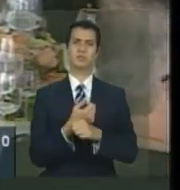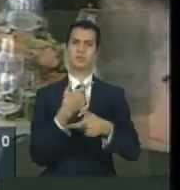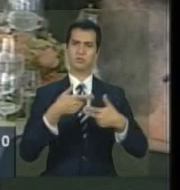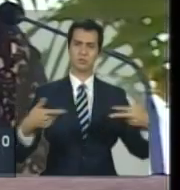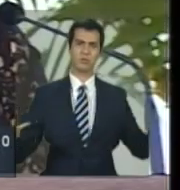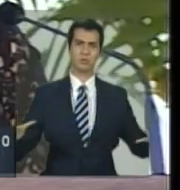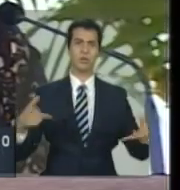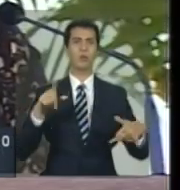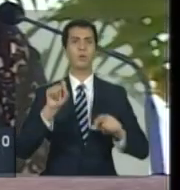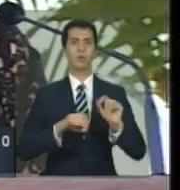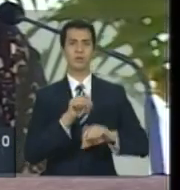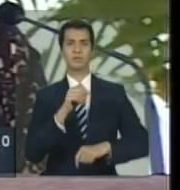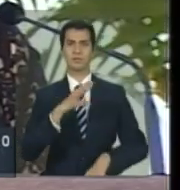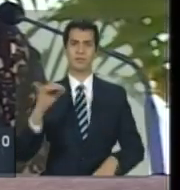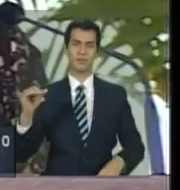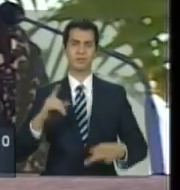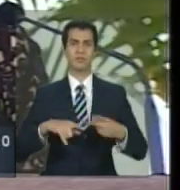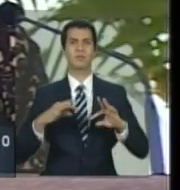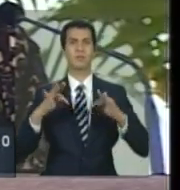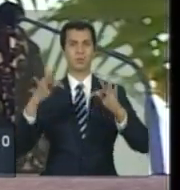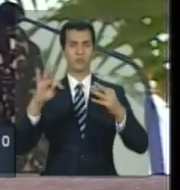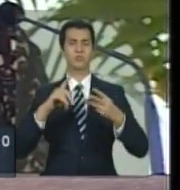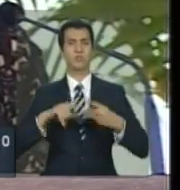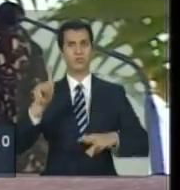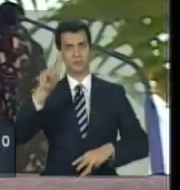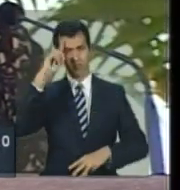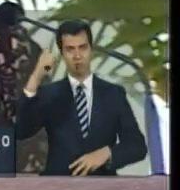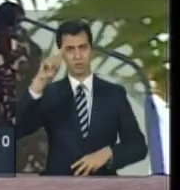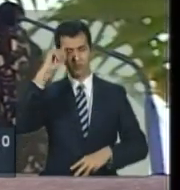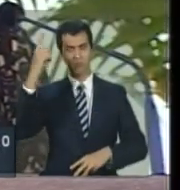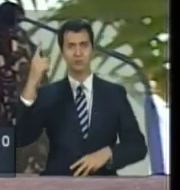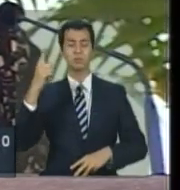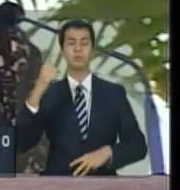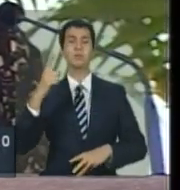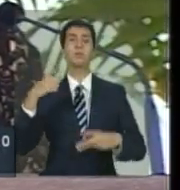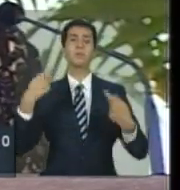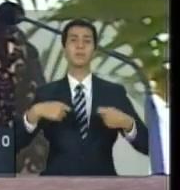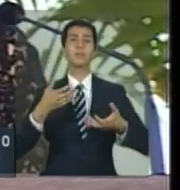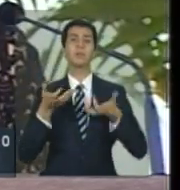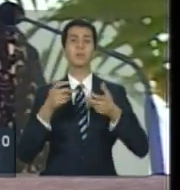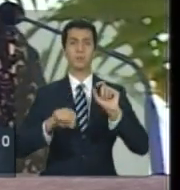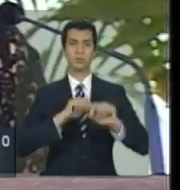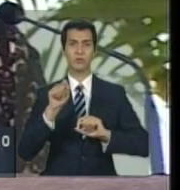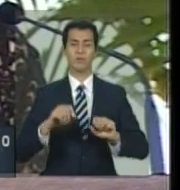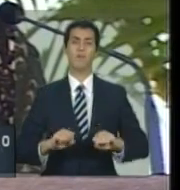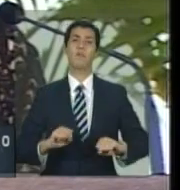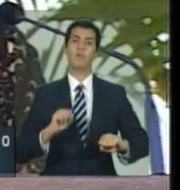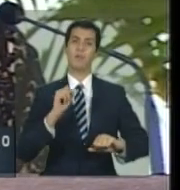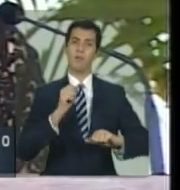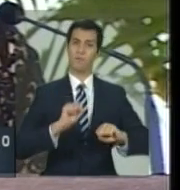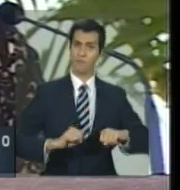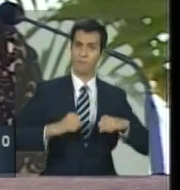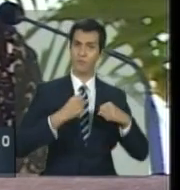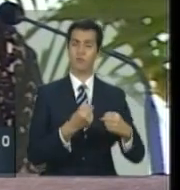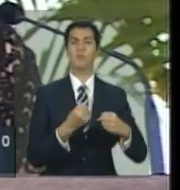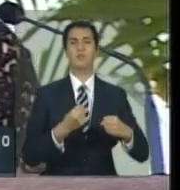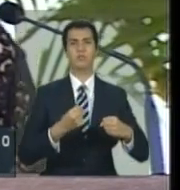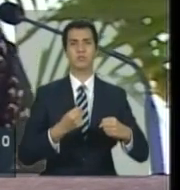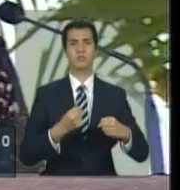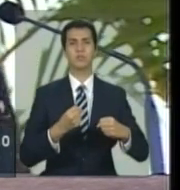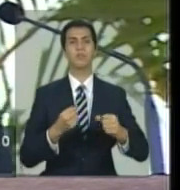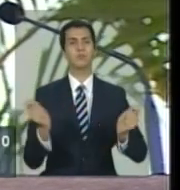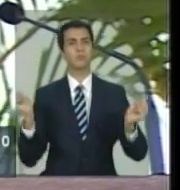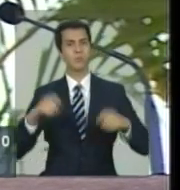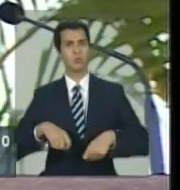Ciência, tecnologia e inovação exige Forças Armadas fortes, capazes de